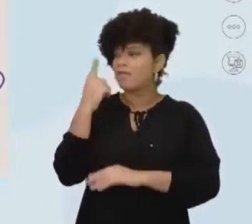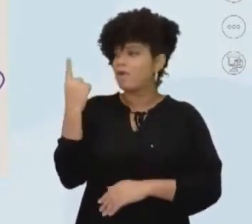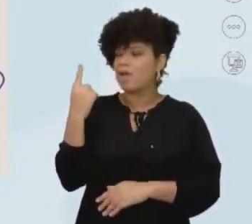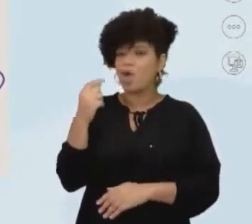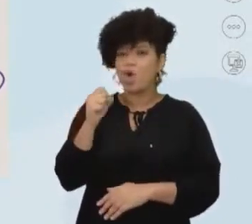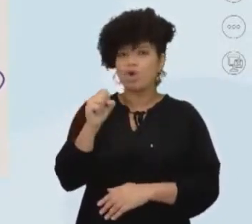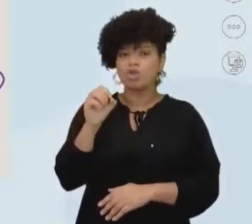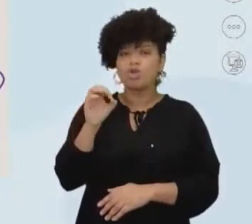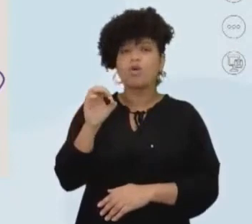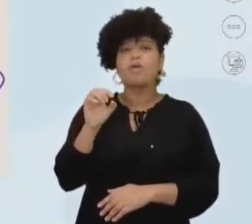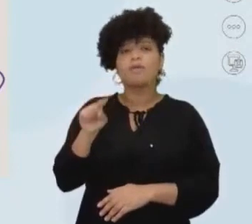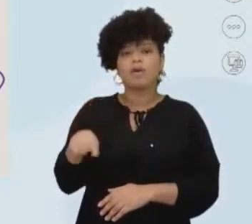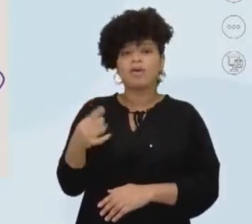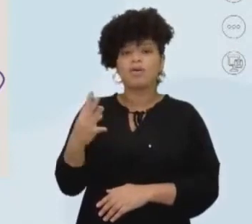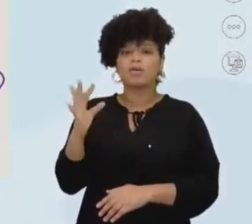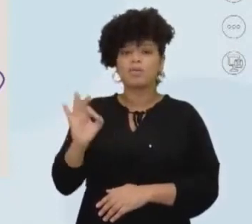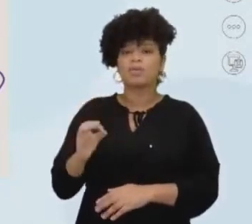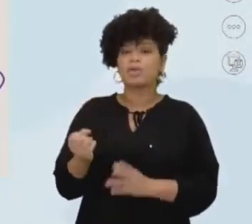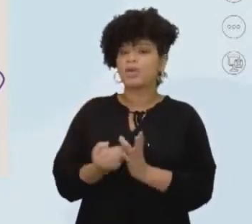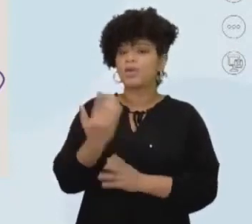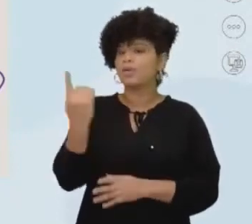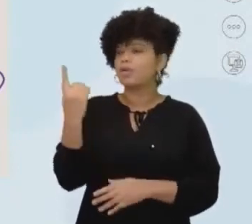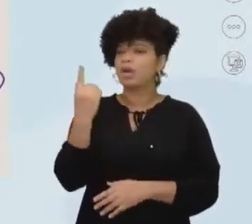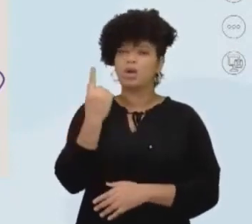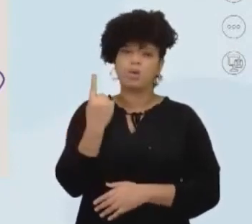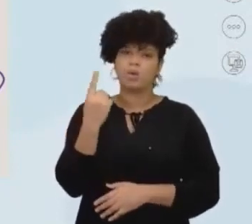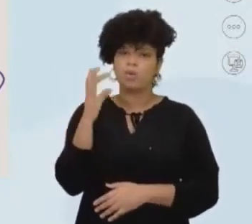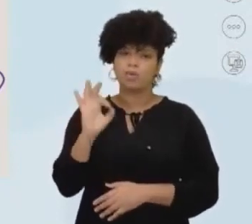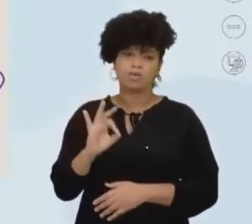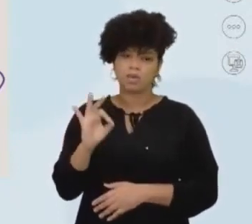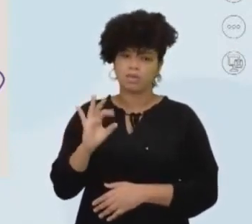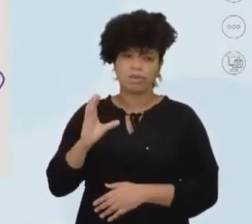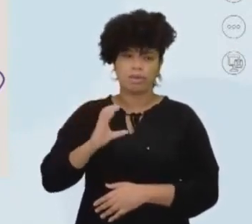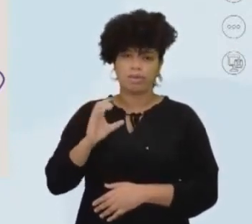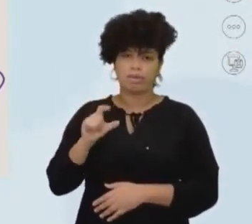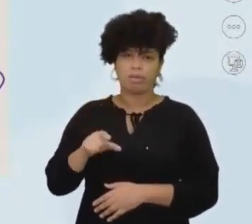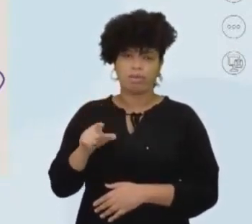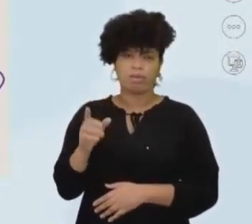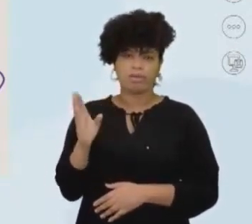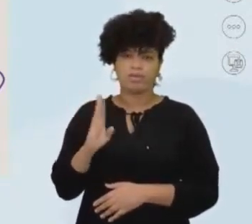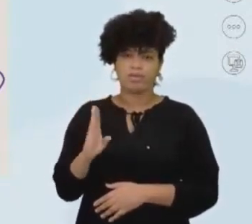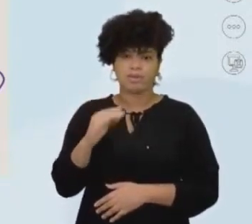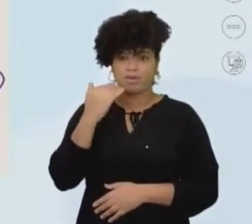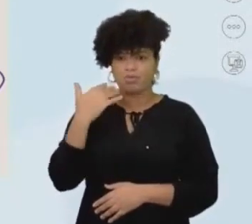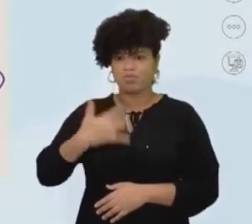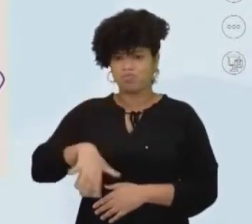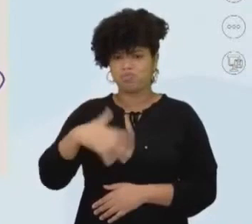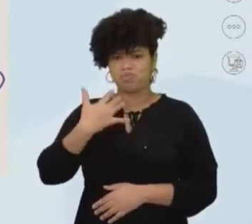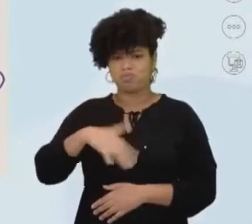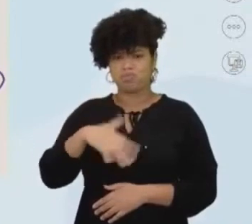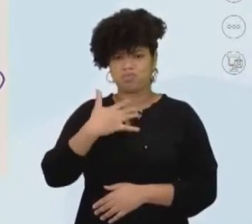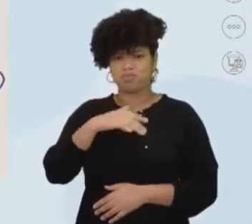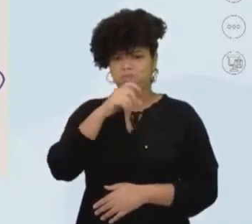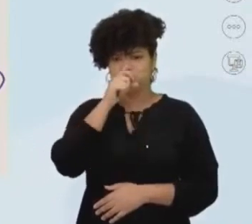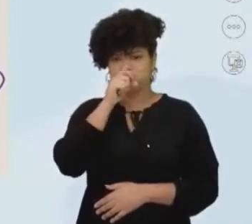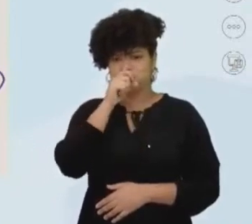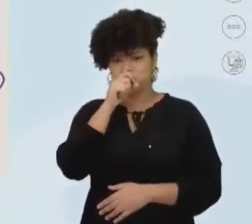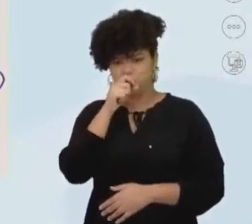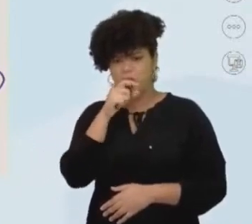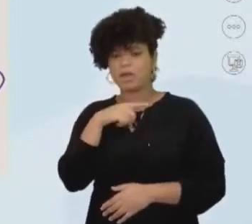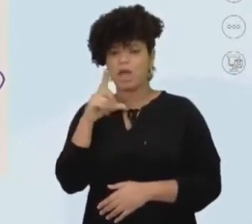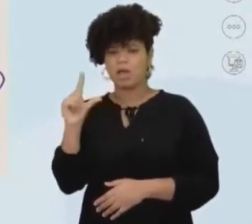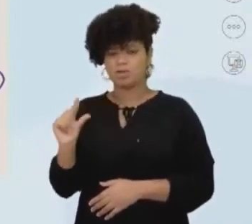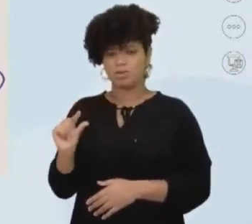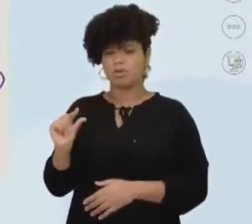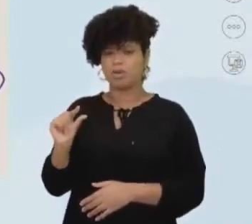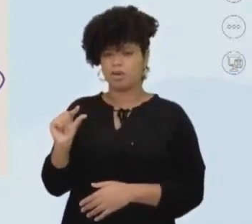8,4% e é uma população de quanto 1% aí ó essa população que recebe menos